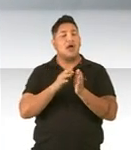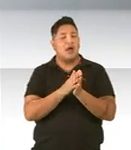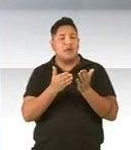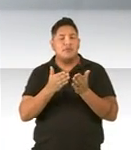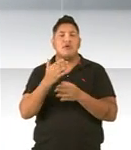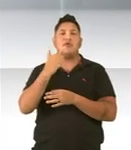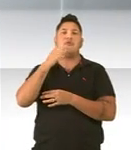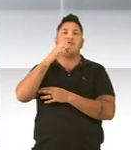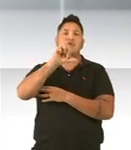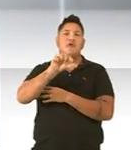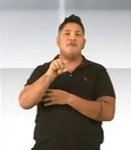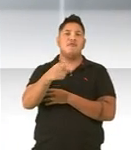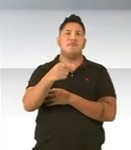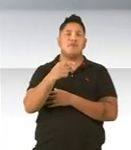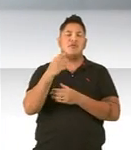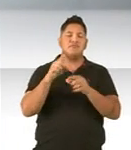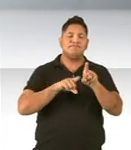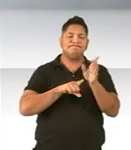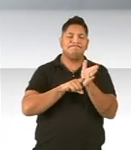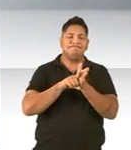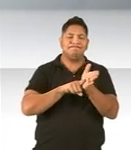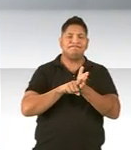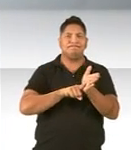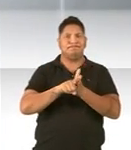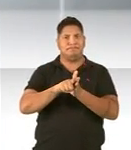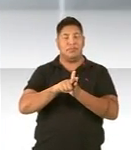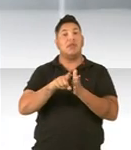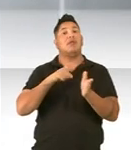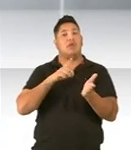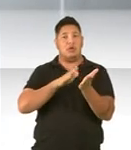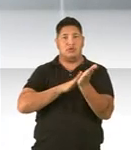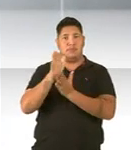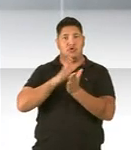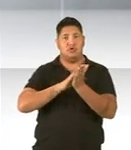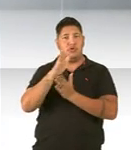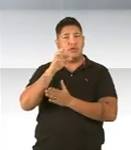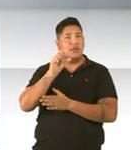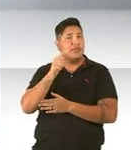de 9.810 inquéritos civis. Foram emitidas